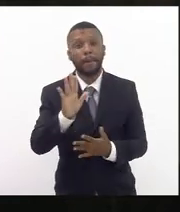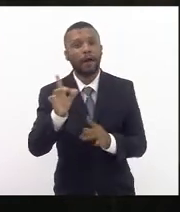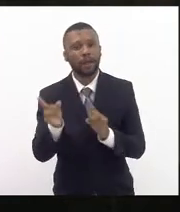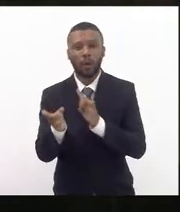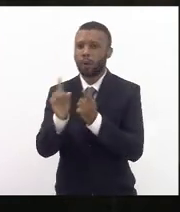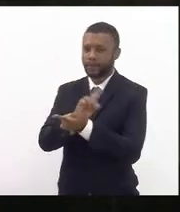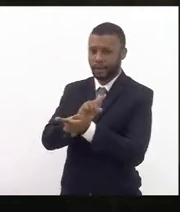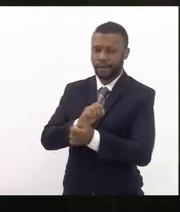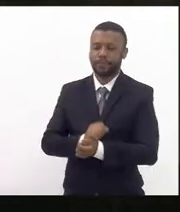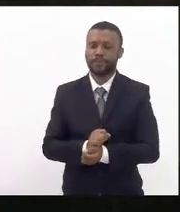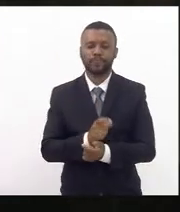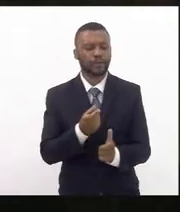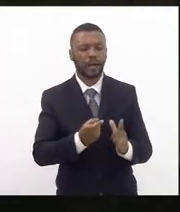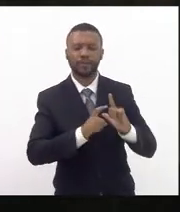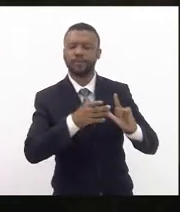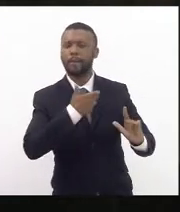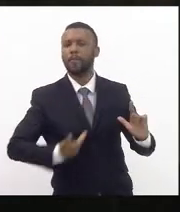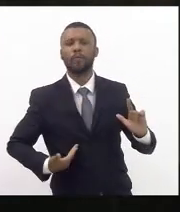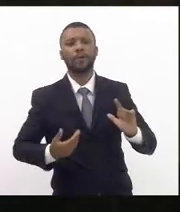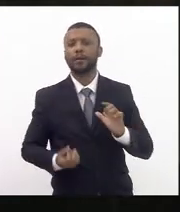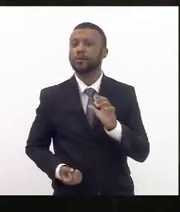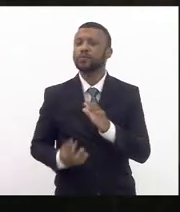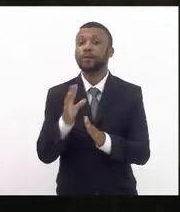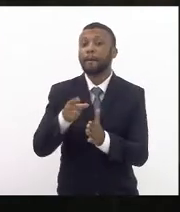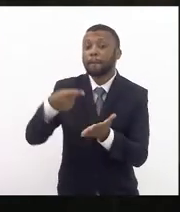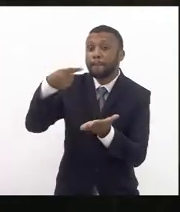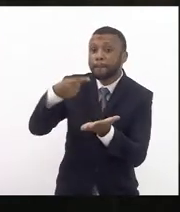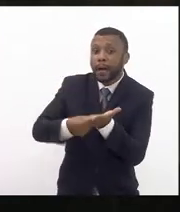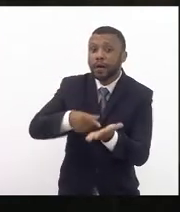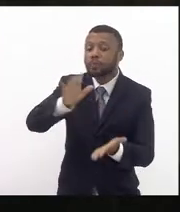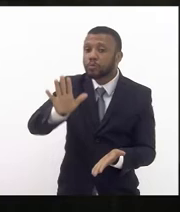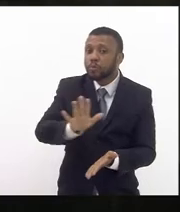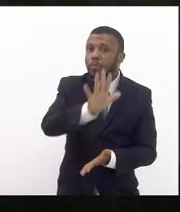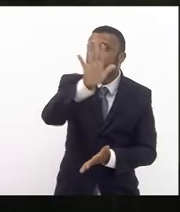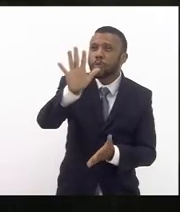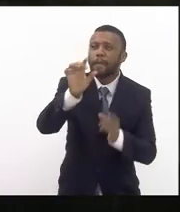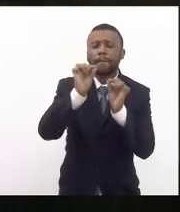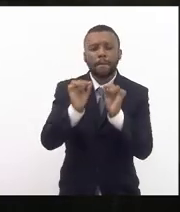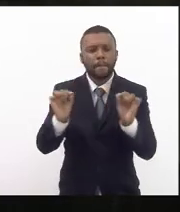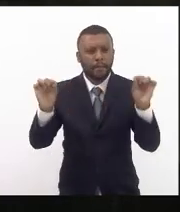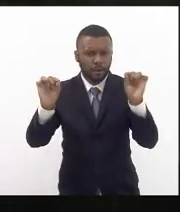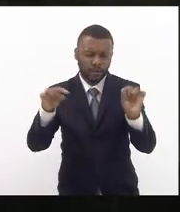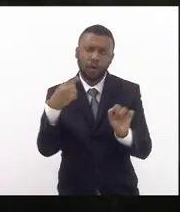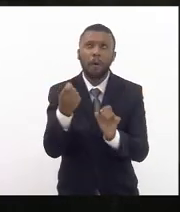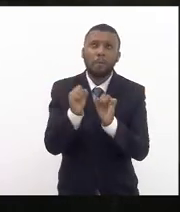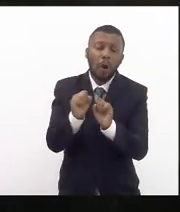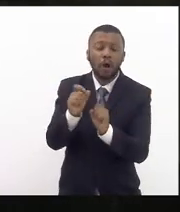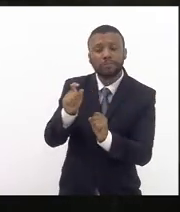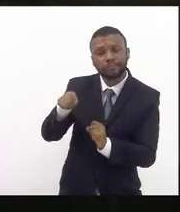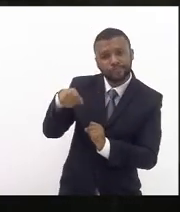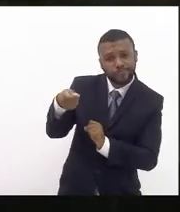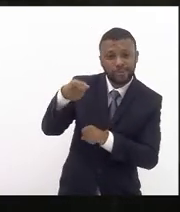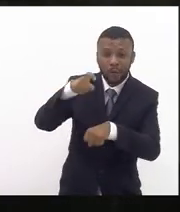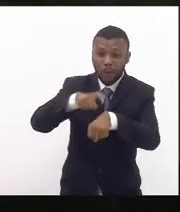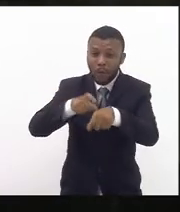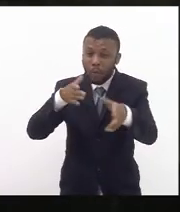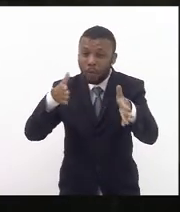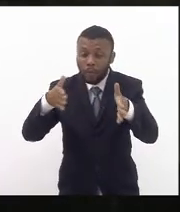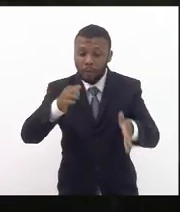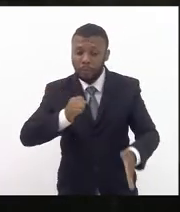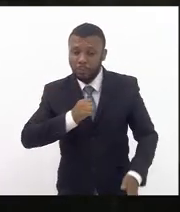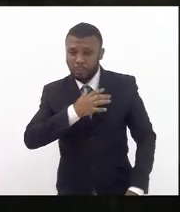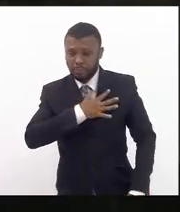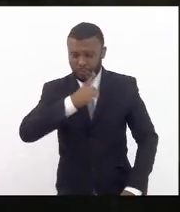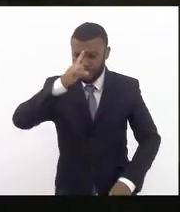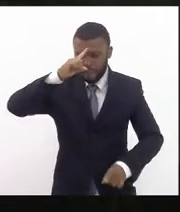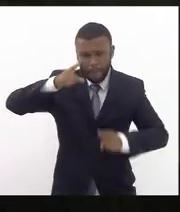A dívida pública surge em um pacto nacional, se é que podemos usar esse termo em um período ditatorial,